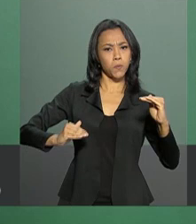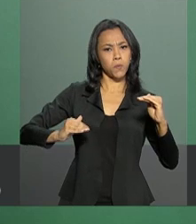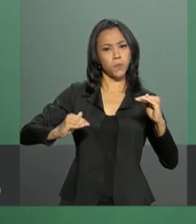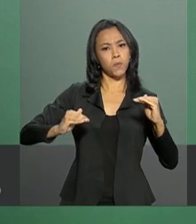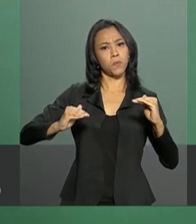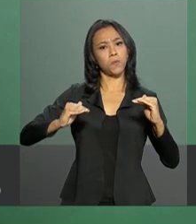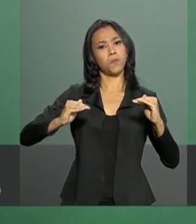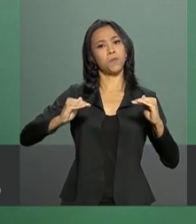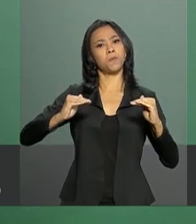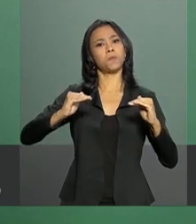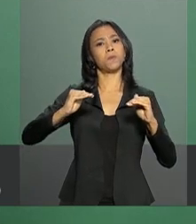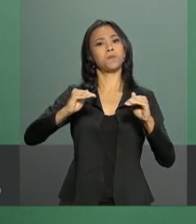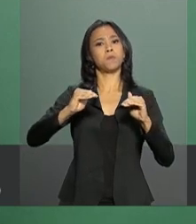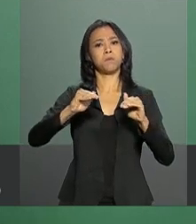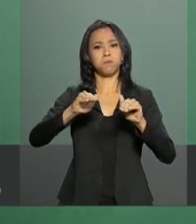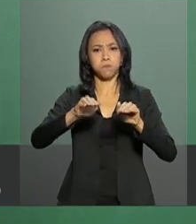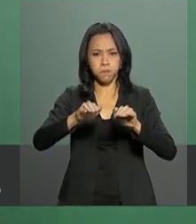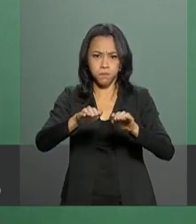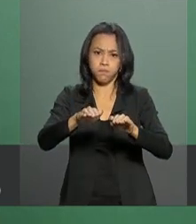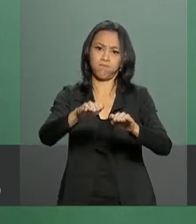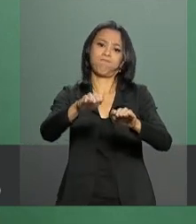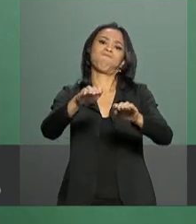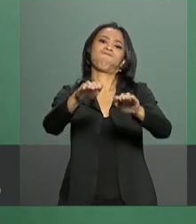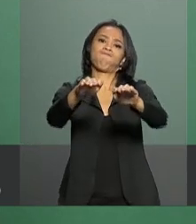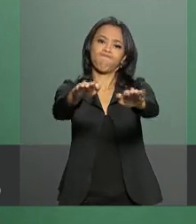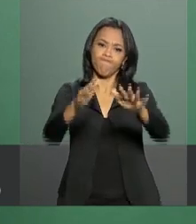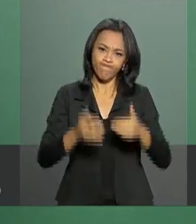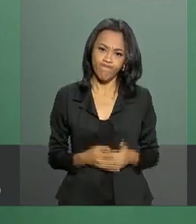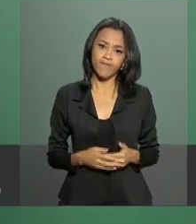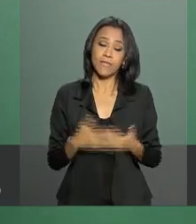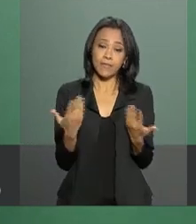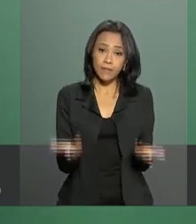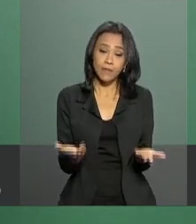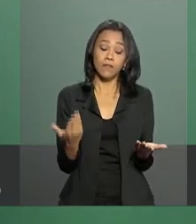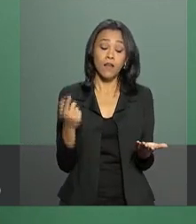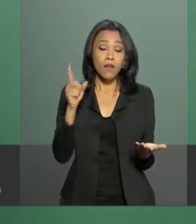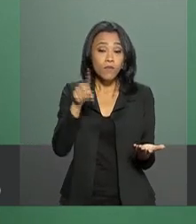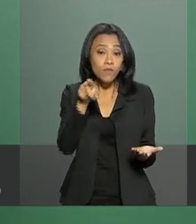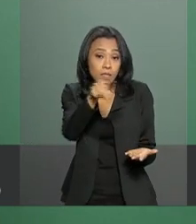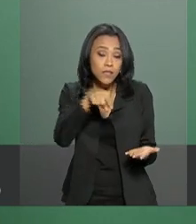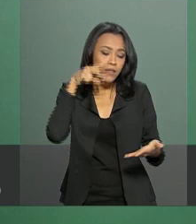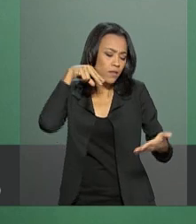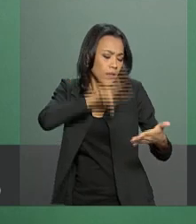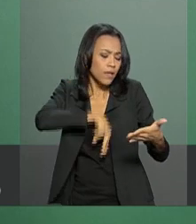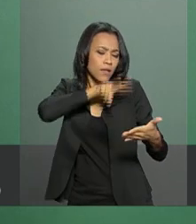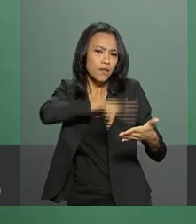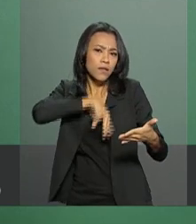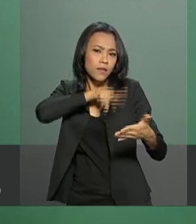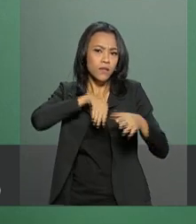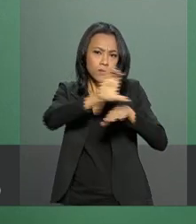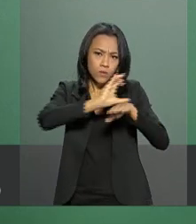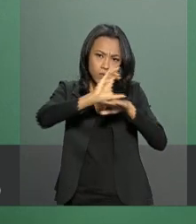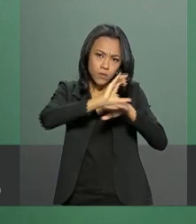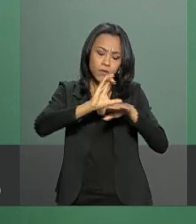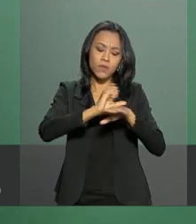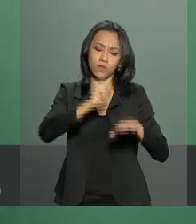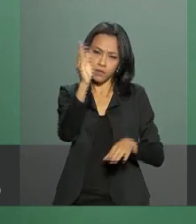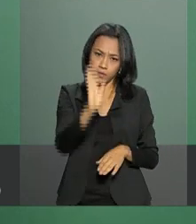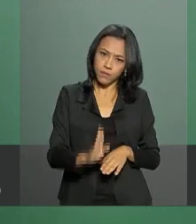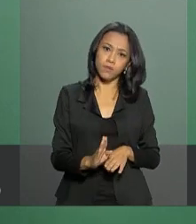largo período os senhores e senhoras que se dedica à educação examinarem os textos constitucionais brasileiros